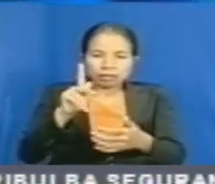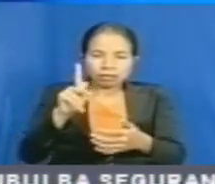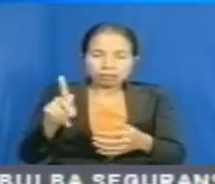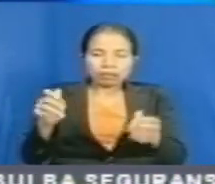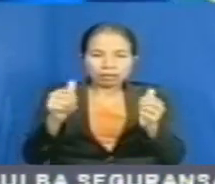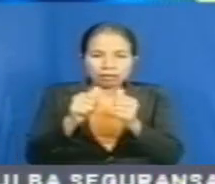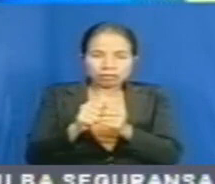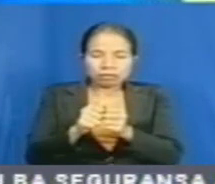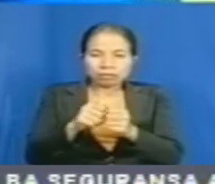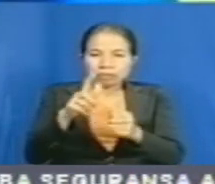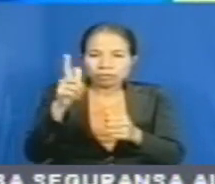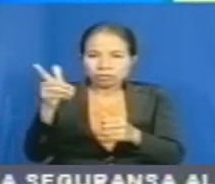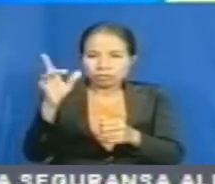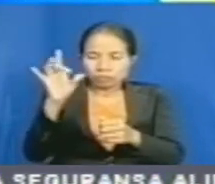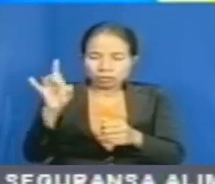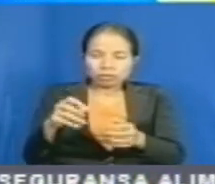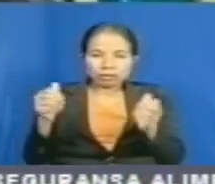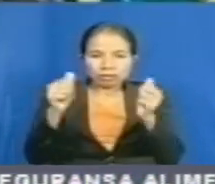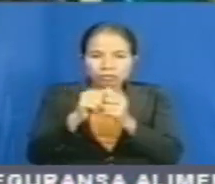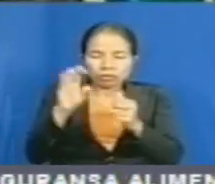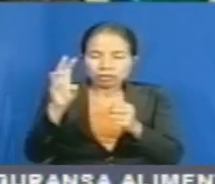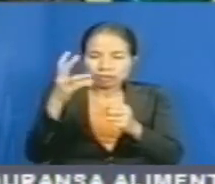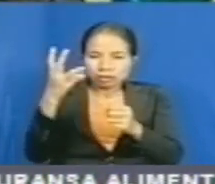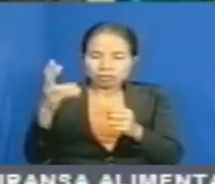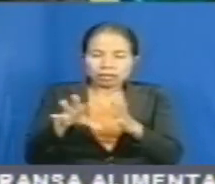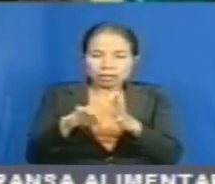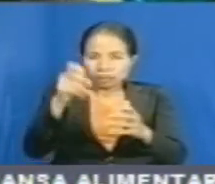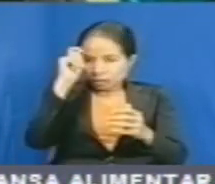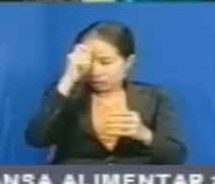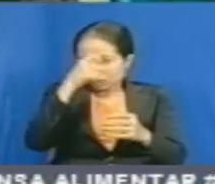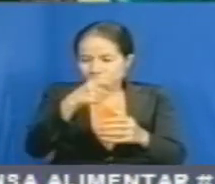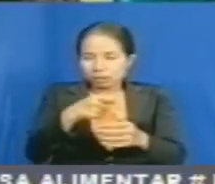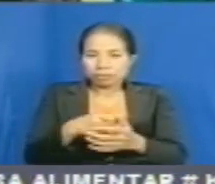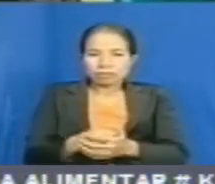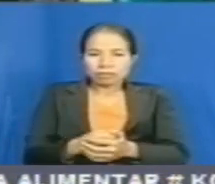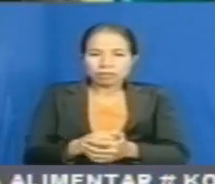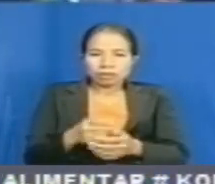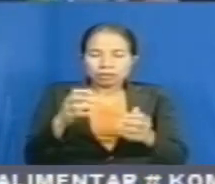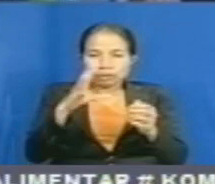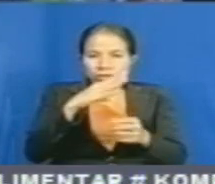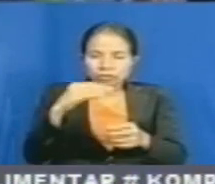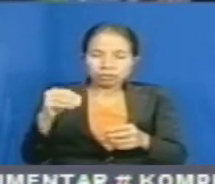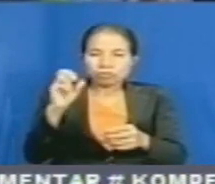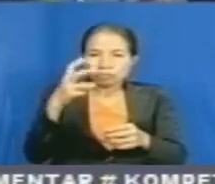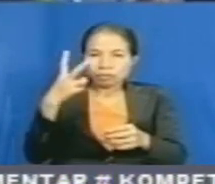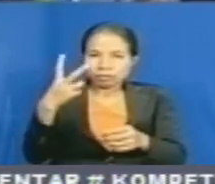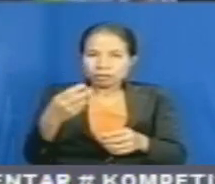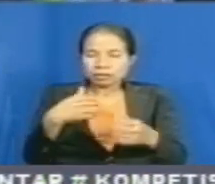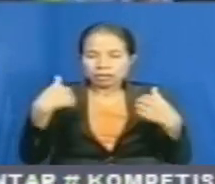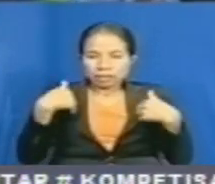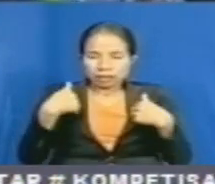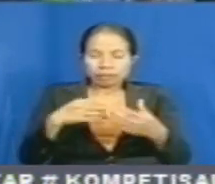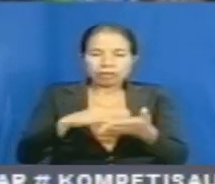ko anulo resinwalu no nain sanulo resinen hetan graduação ona no nain sanulo resingrua se ia